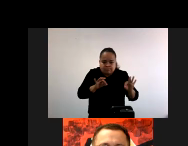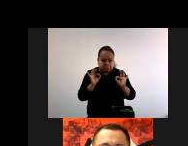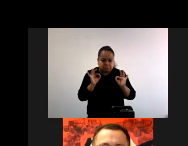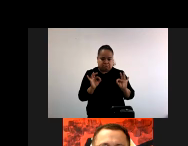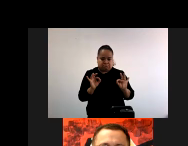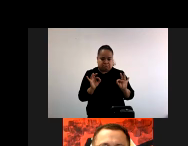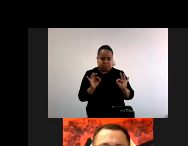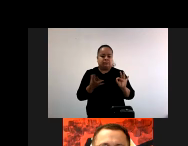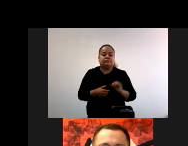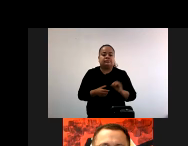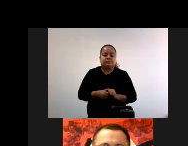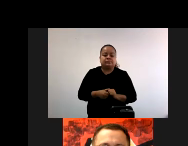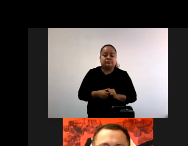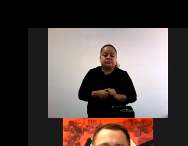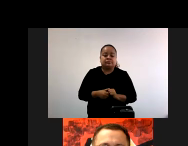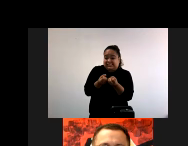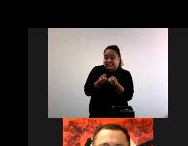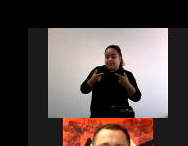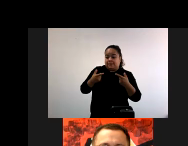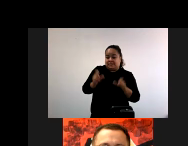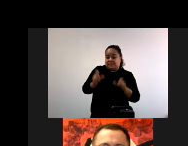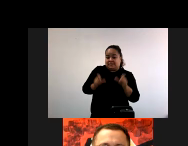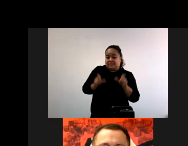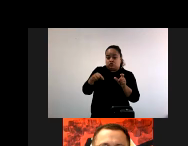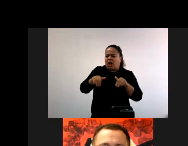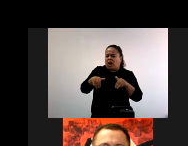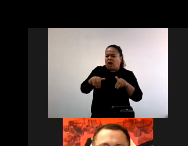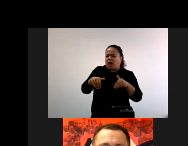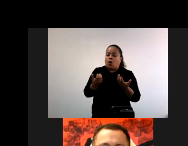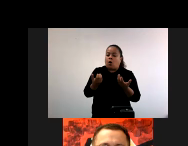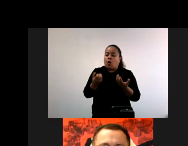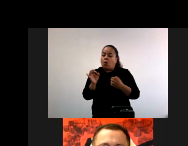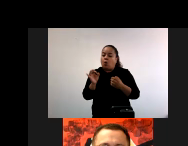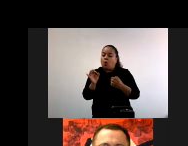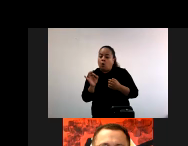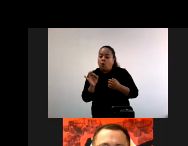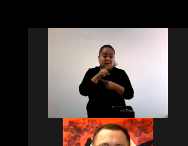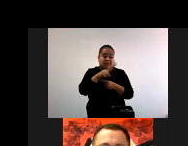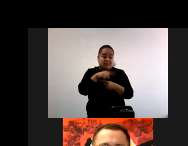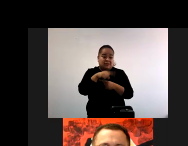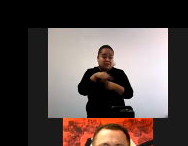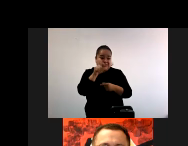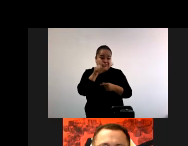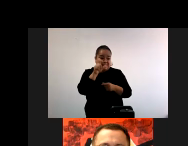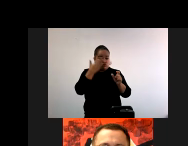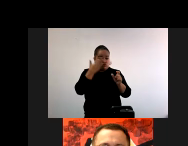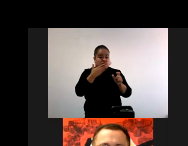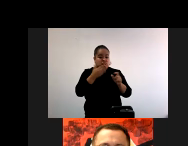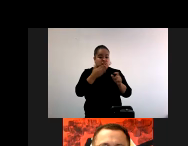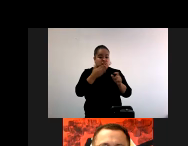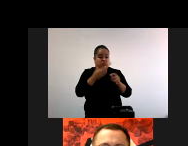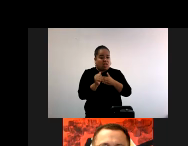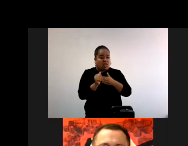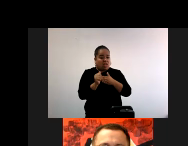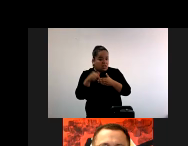se nesse webinar há pessoas da comunidade ou corresponsáveis chaves ou líderes da comunidade,